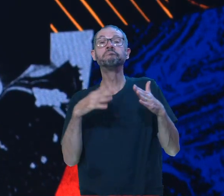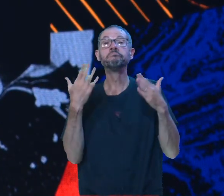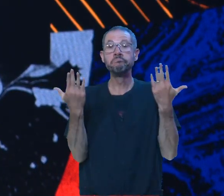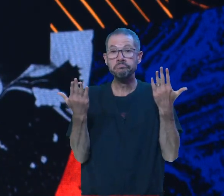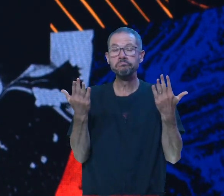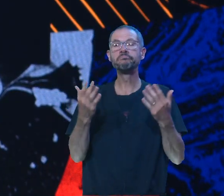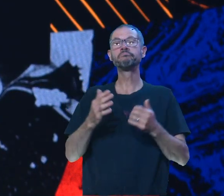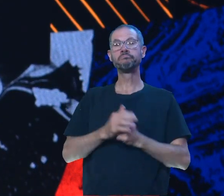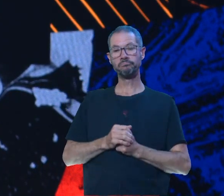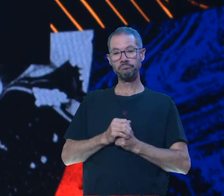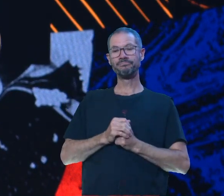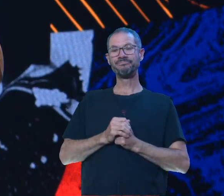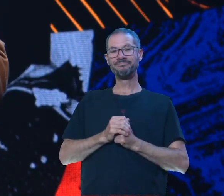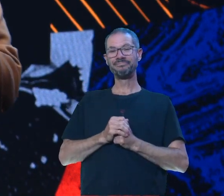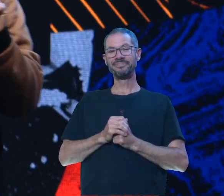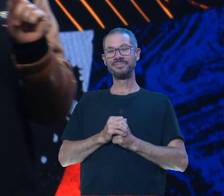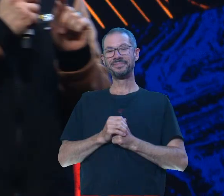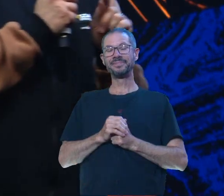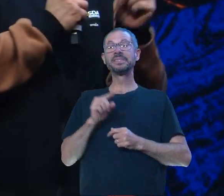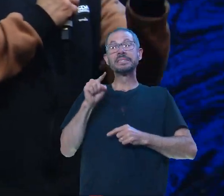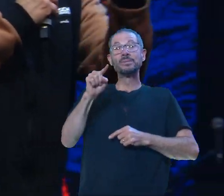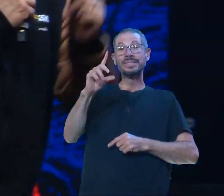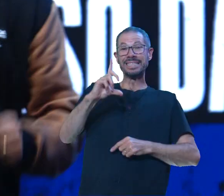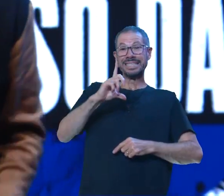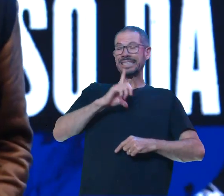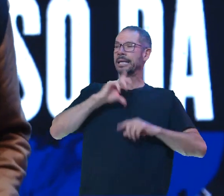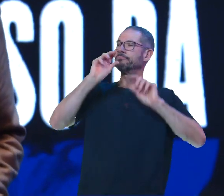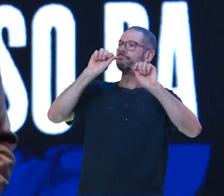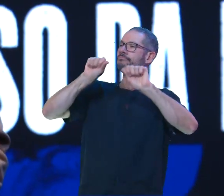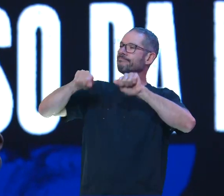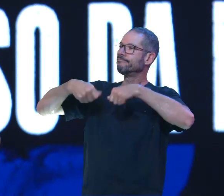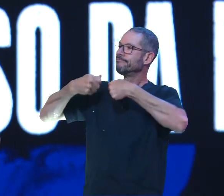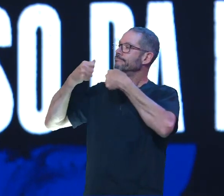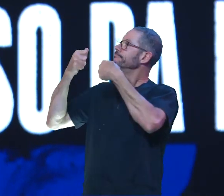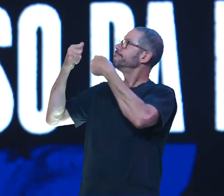Florinda, que você tem que entregar,